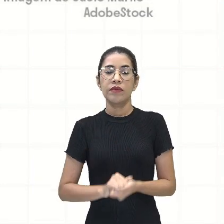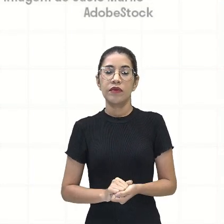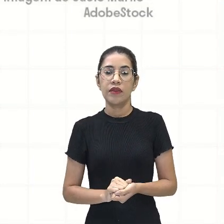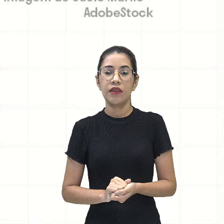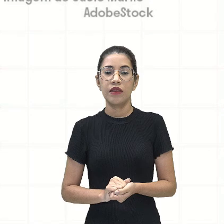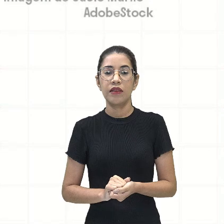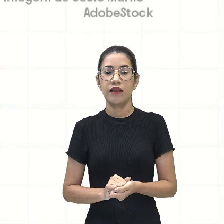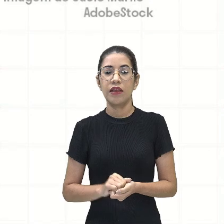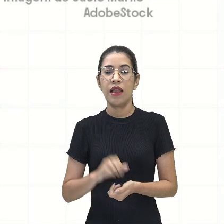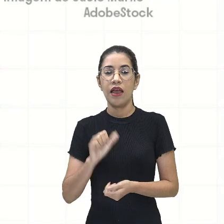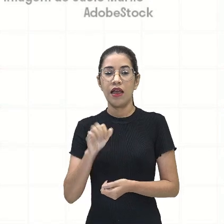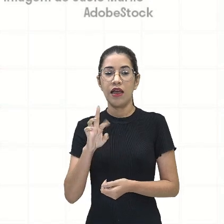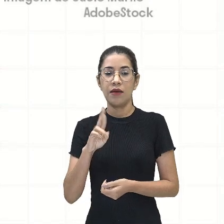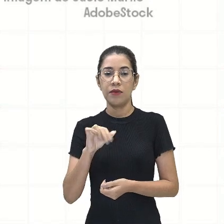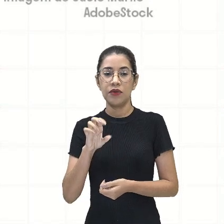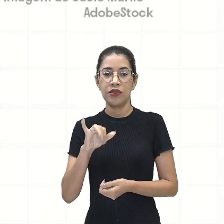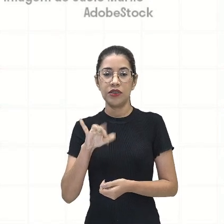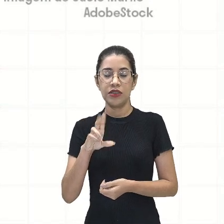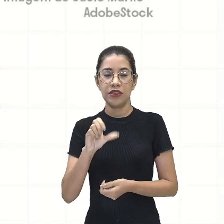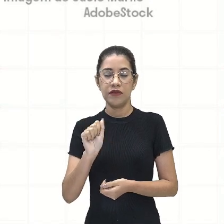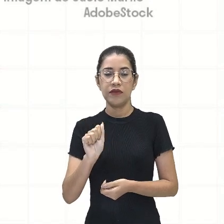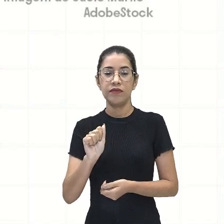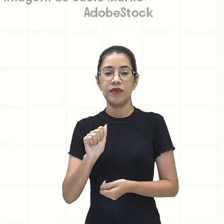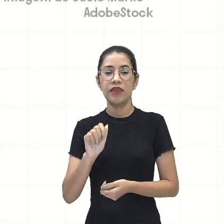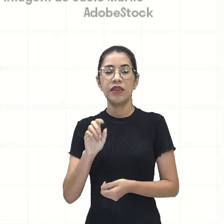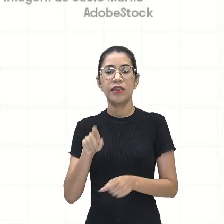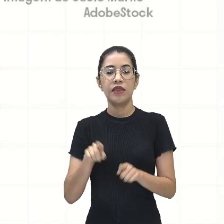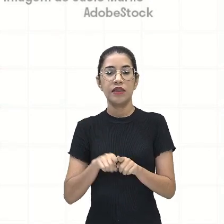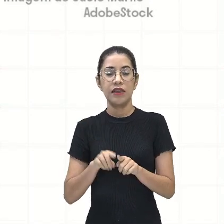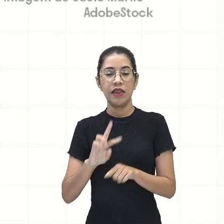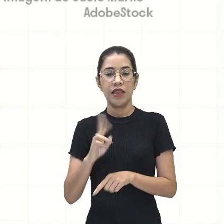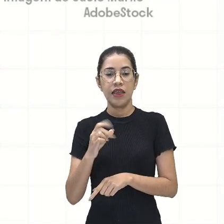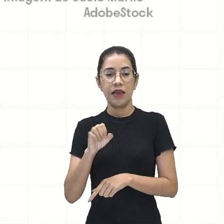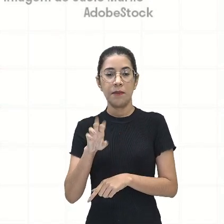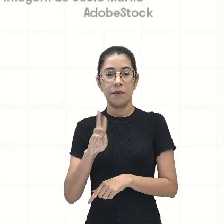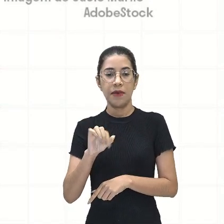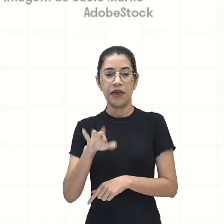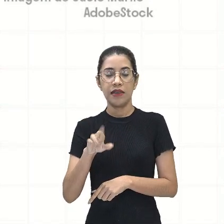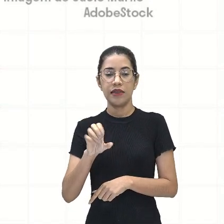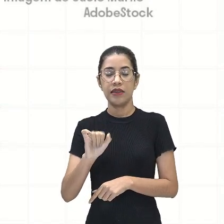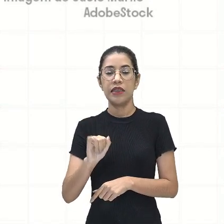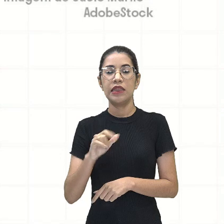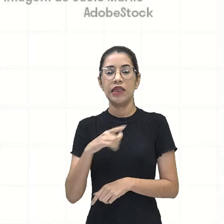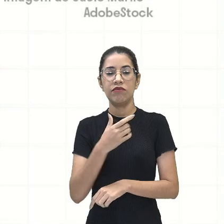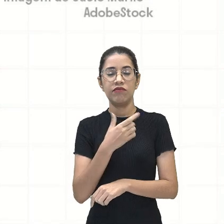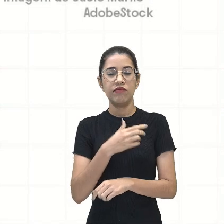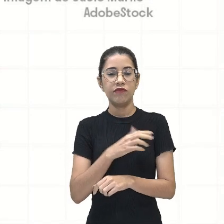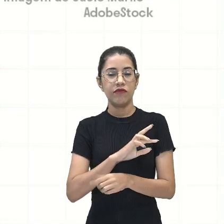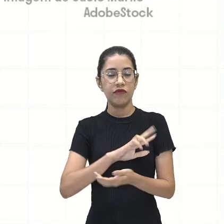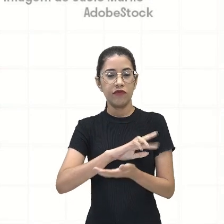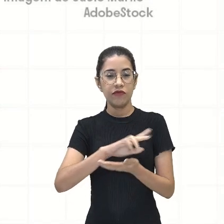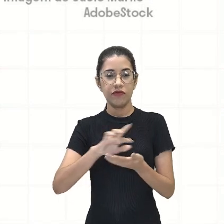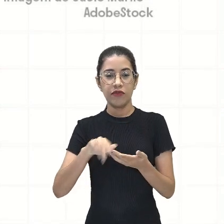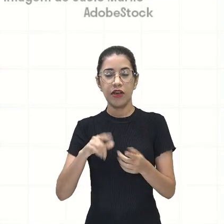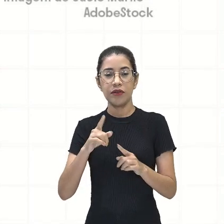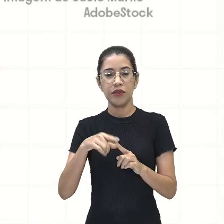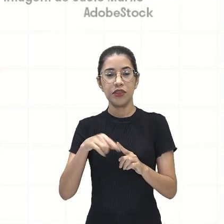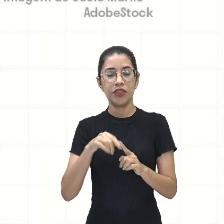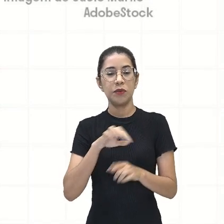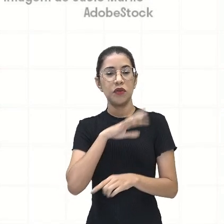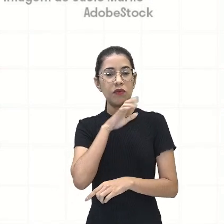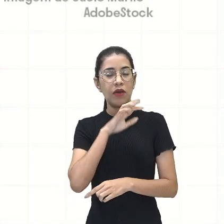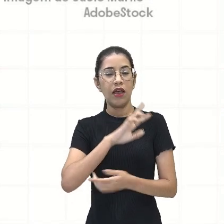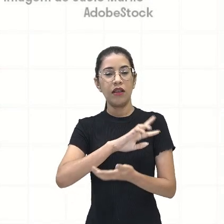arbustiva e herbácea, é rica em biodiversidade, nela vai predominar as plantas de pequenos portes, rasteiras